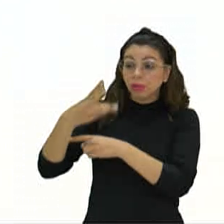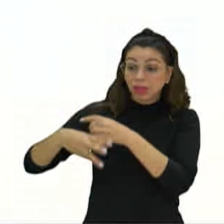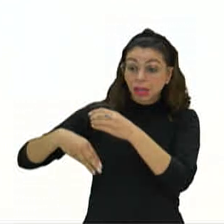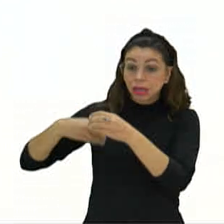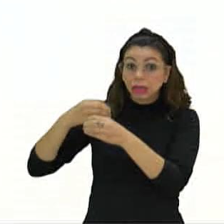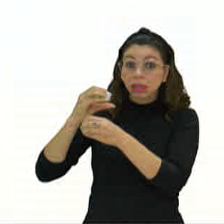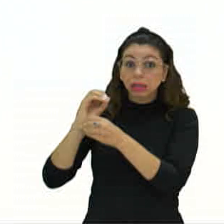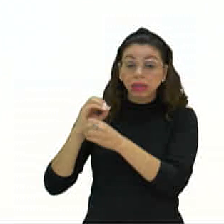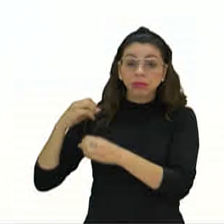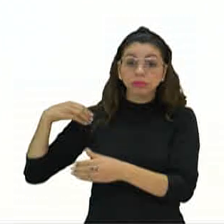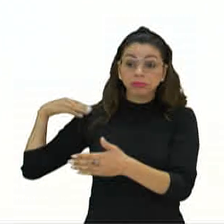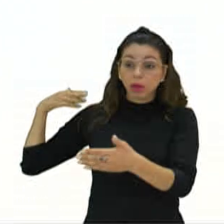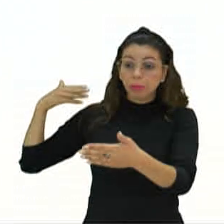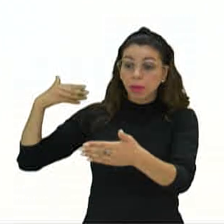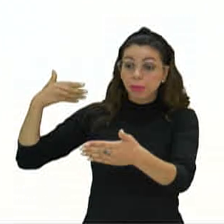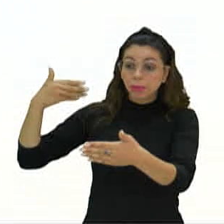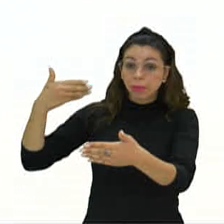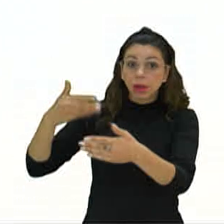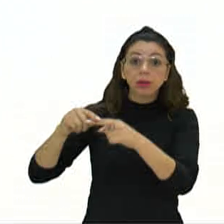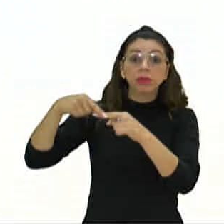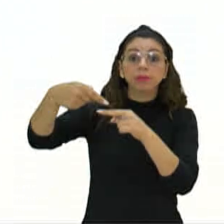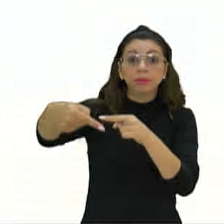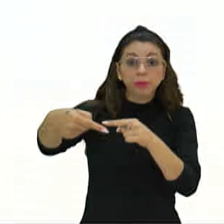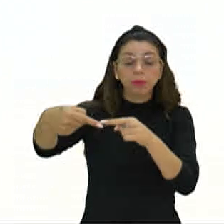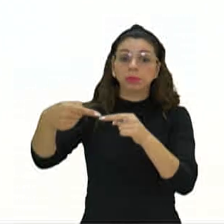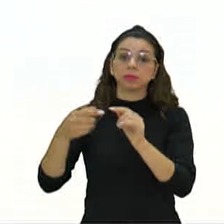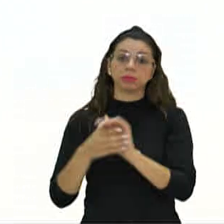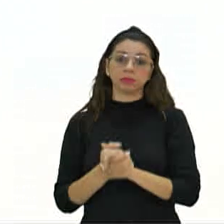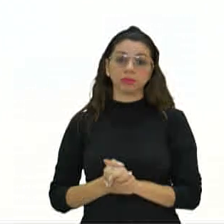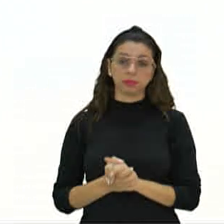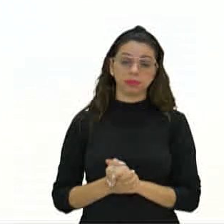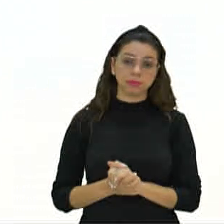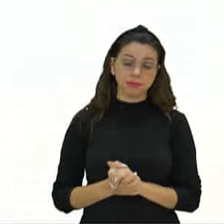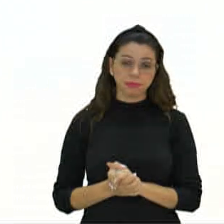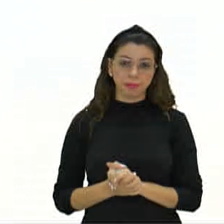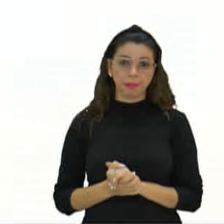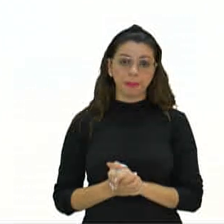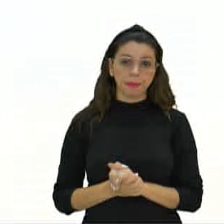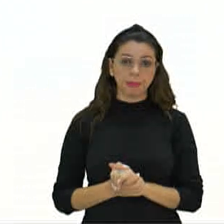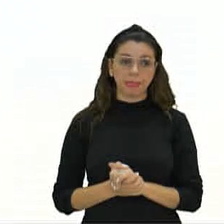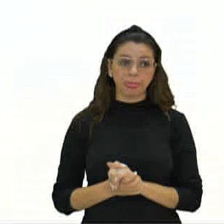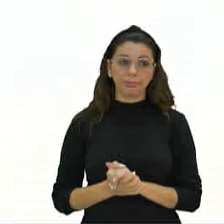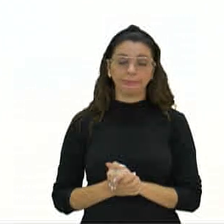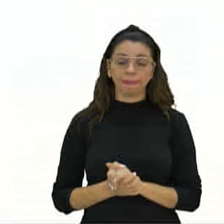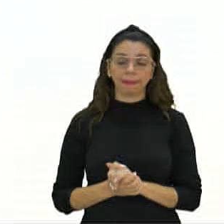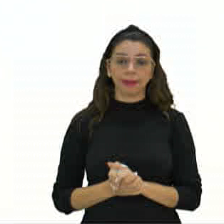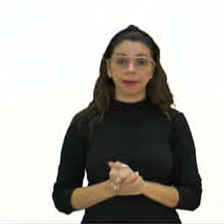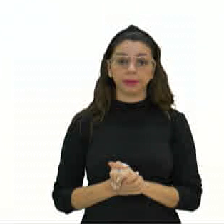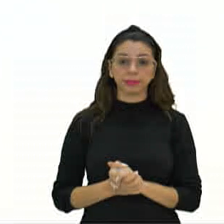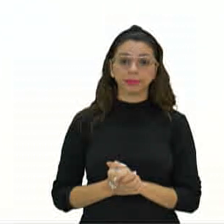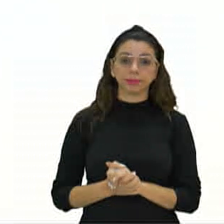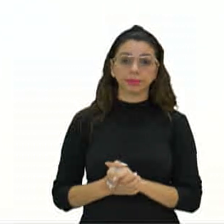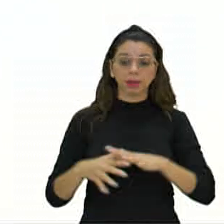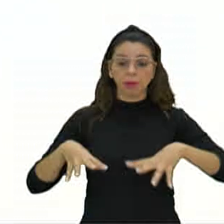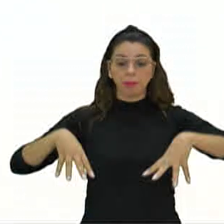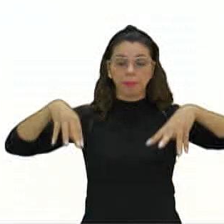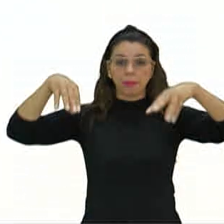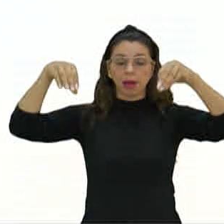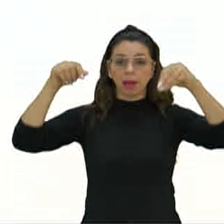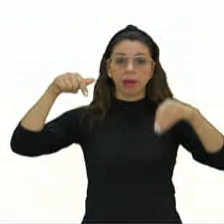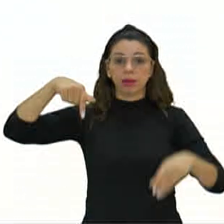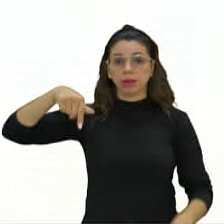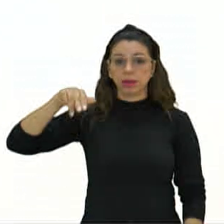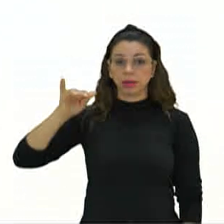da proclamação da República, tá? E a letra D, que é o Palácio Quitandinha, ele tinha sido construído com o objetivo de